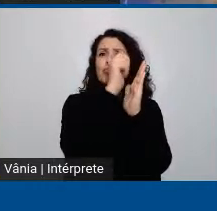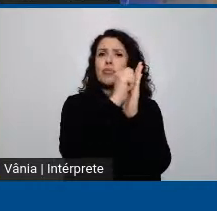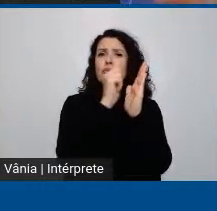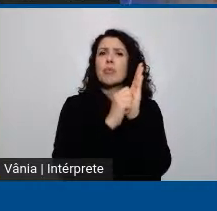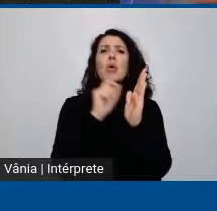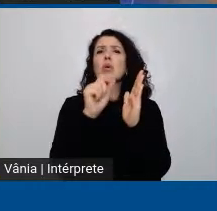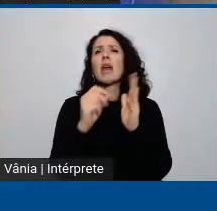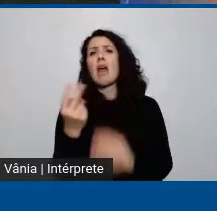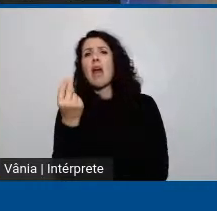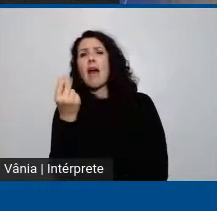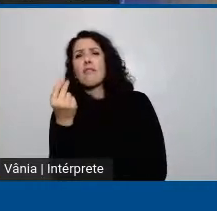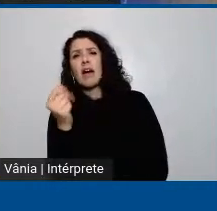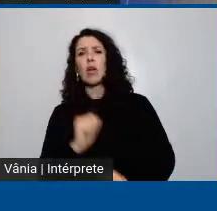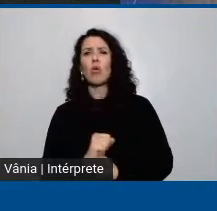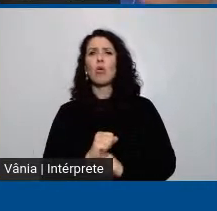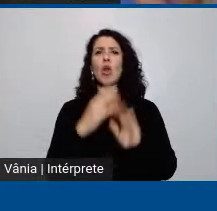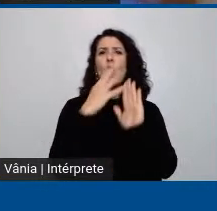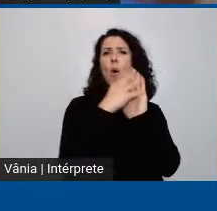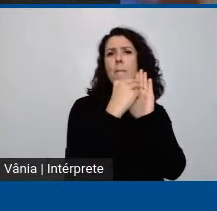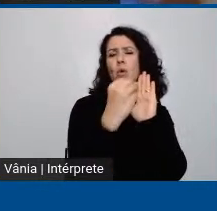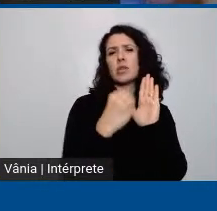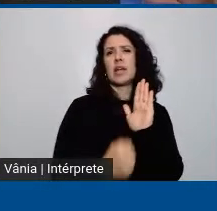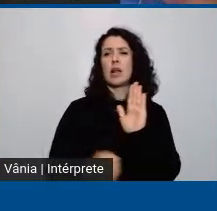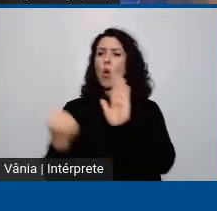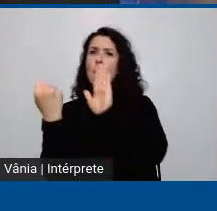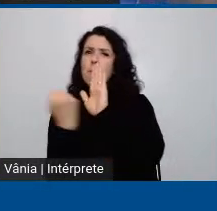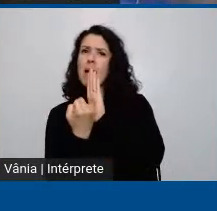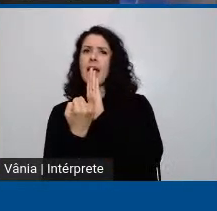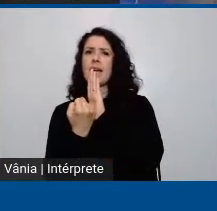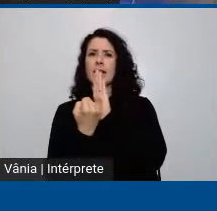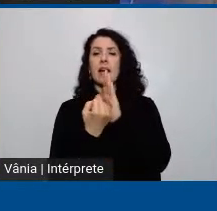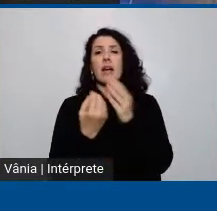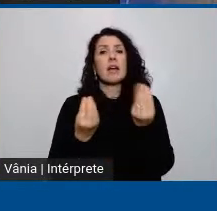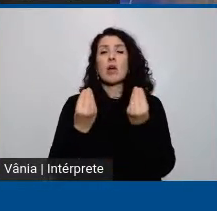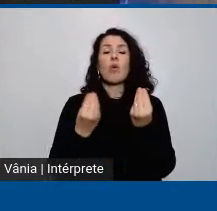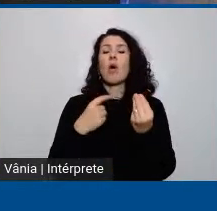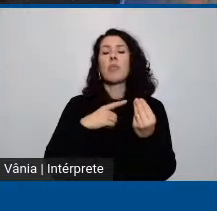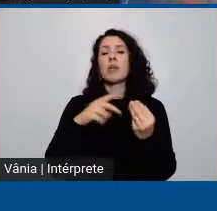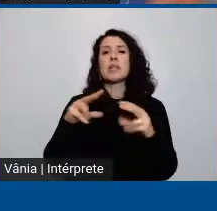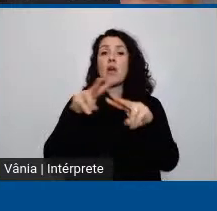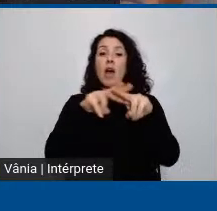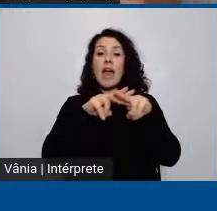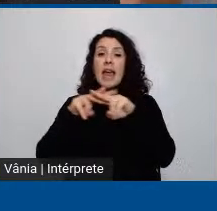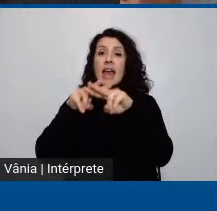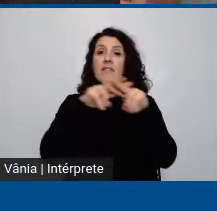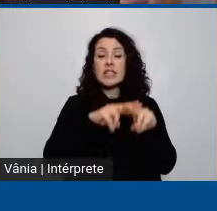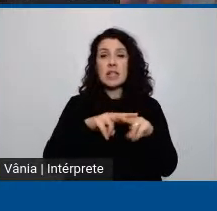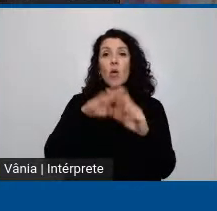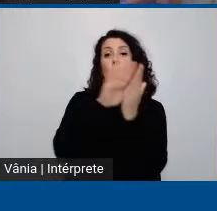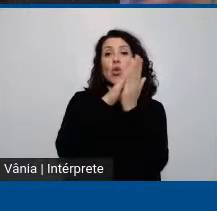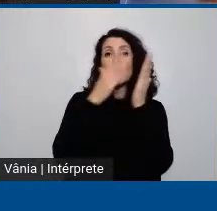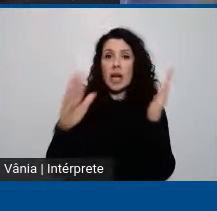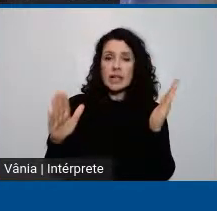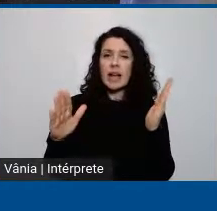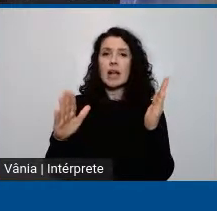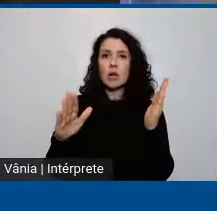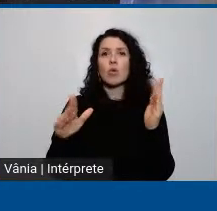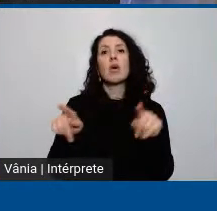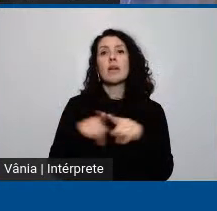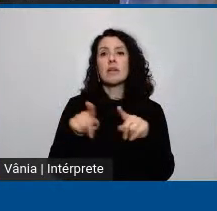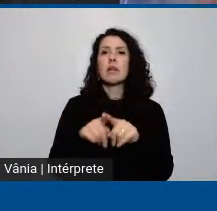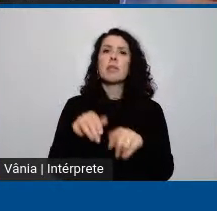valores, principalmente, modelos, etc., como se fosse uma certa revisão do catálogo, atualização de